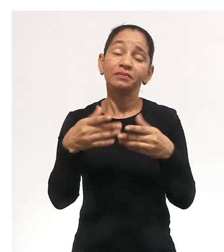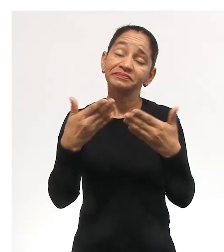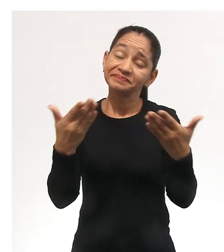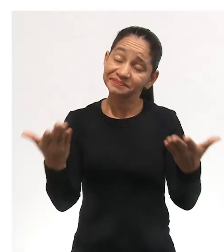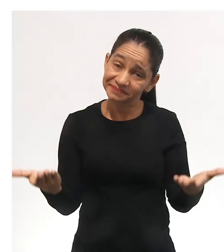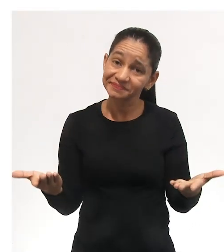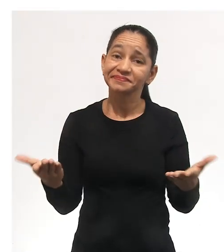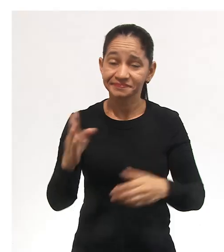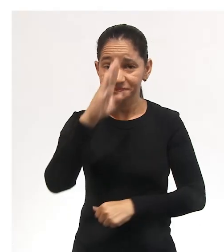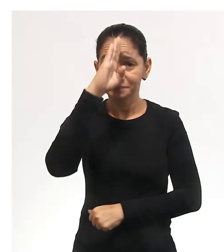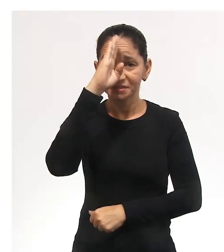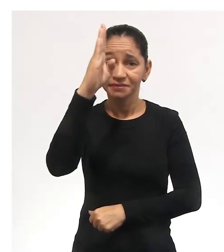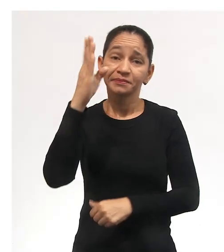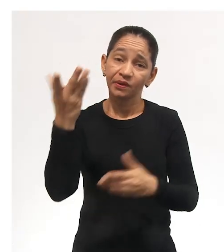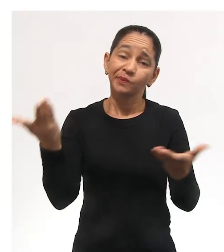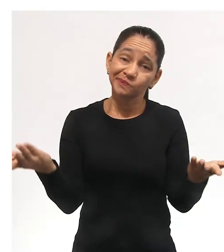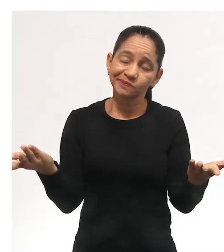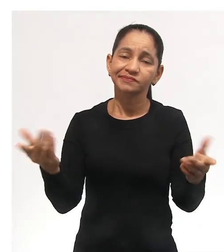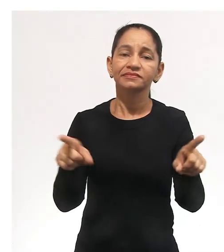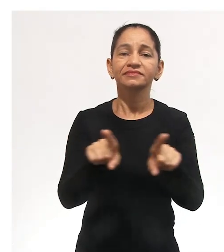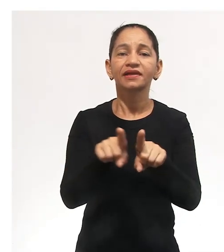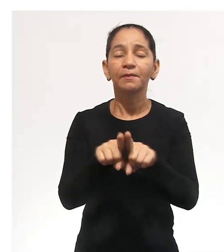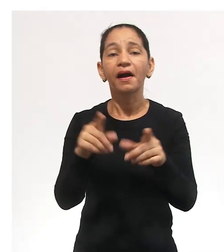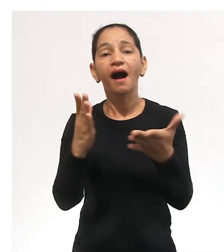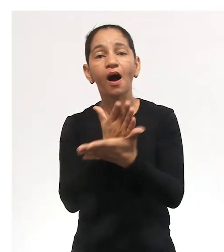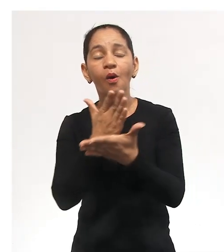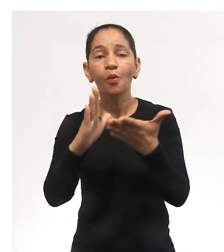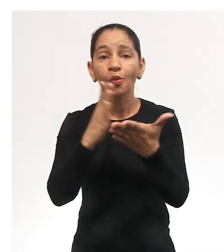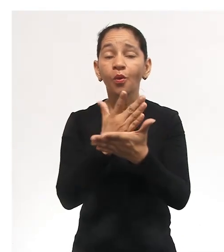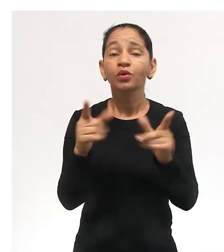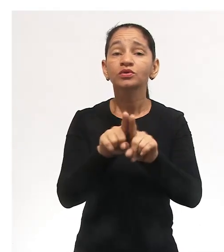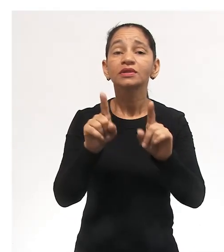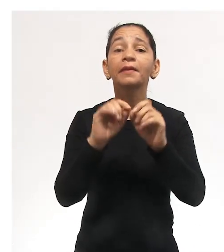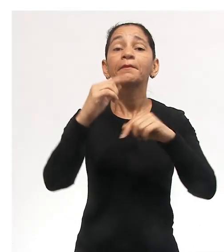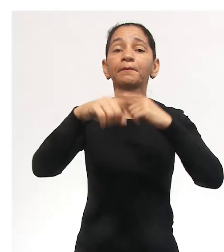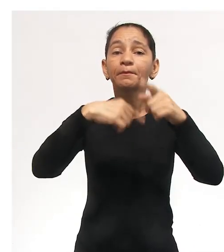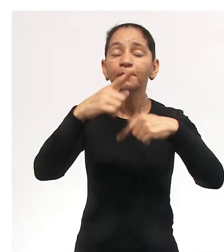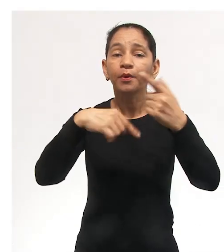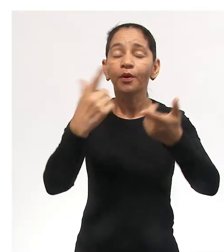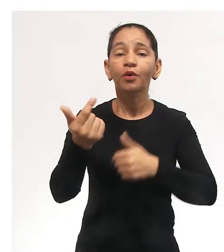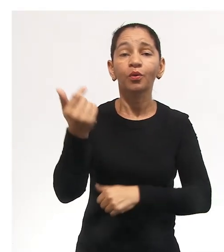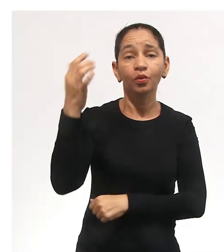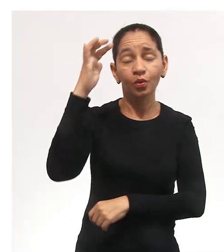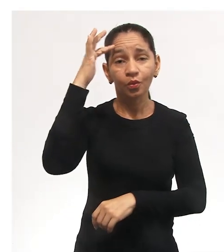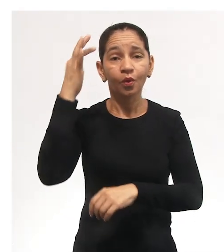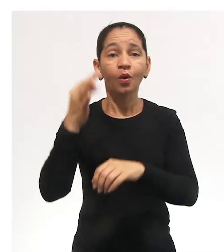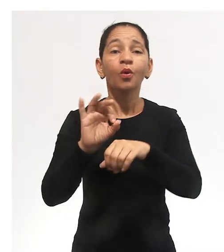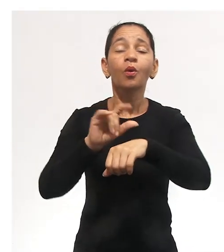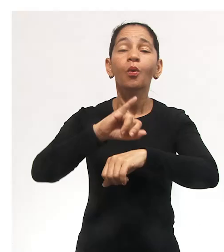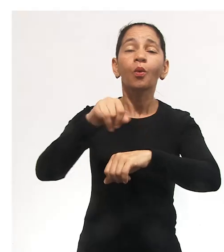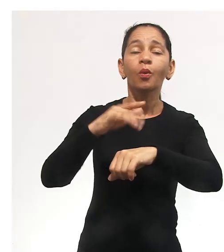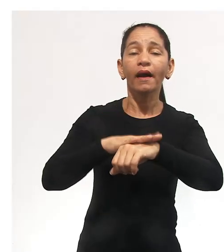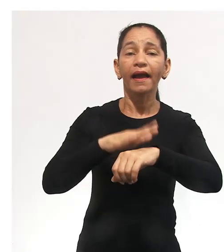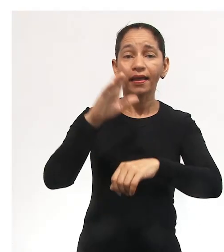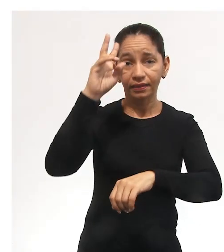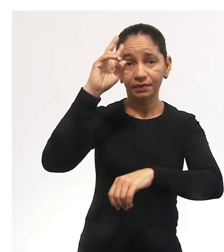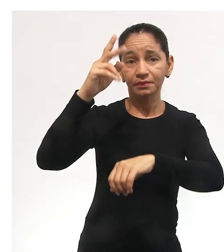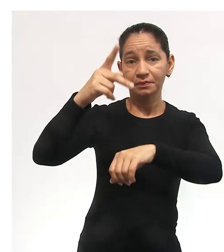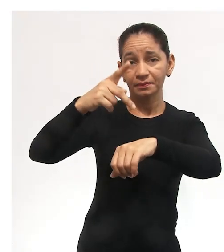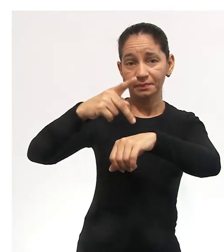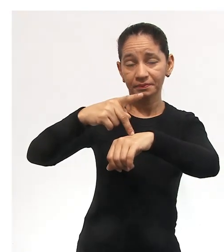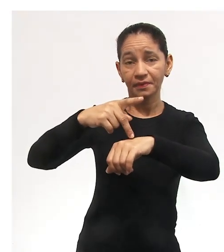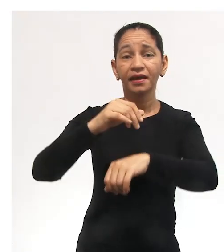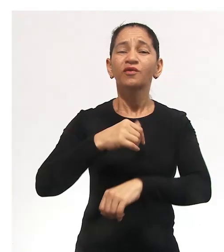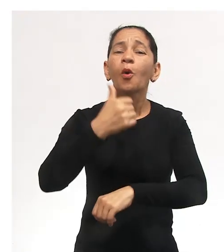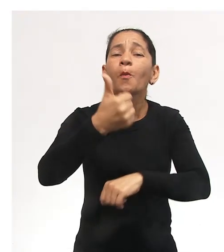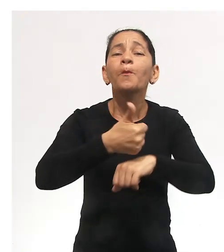ser predominantes. Comênios e o método da imagem. O filósofo tcheco John Amos Comenius, ele